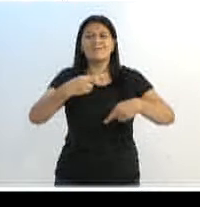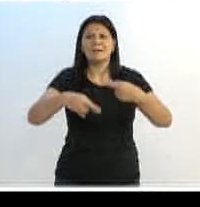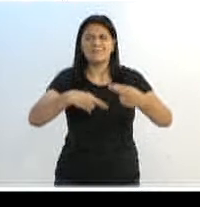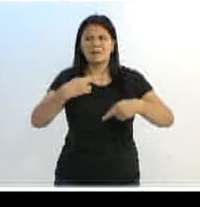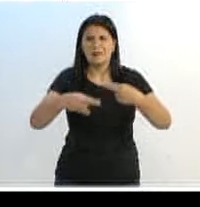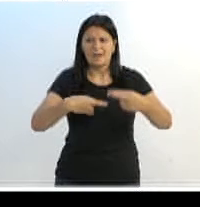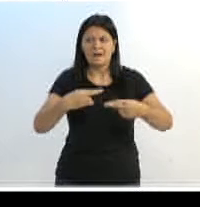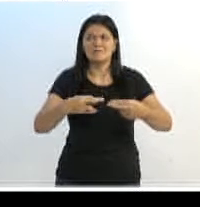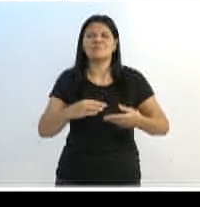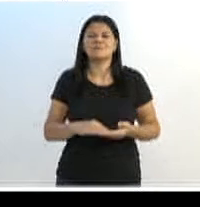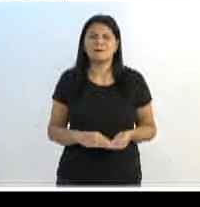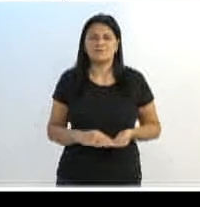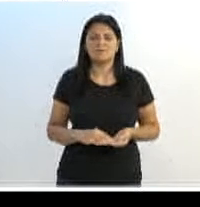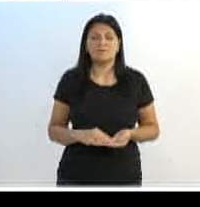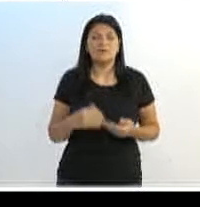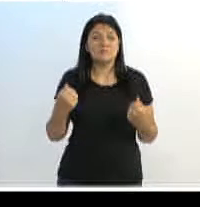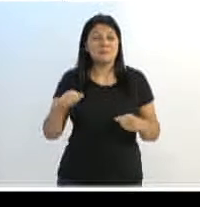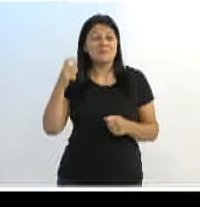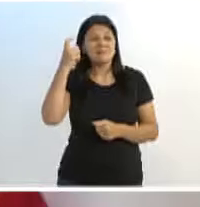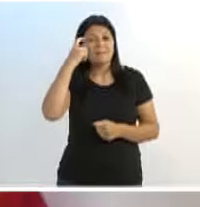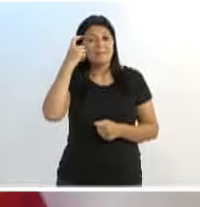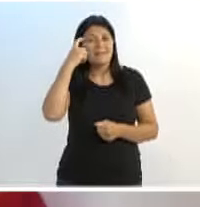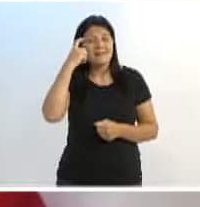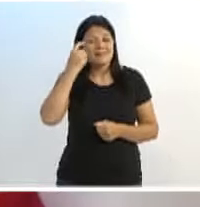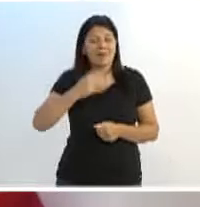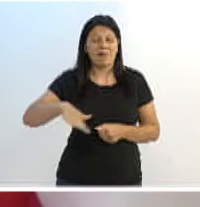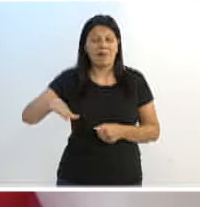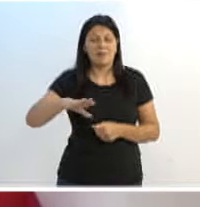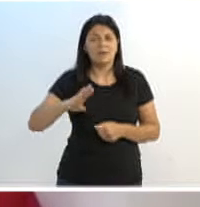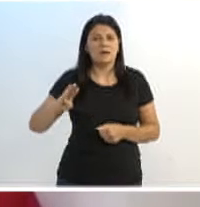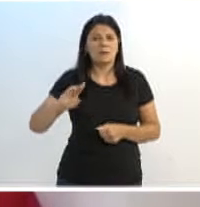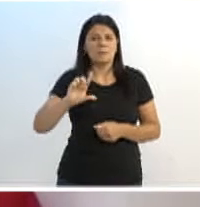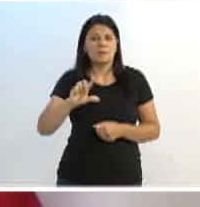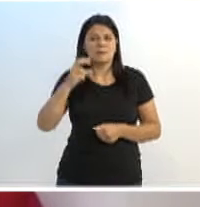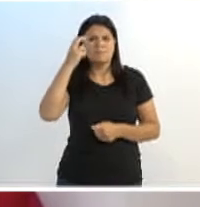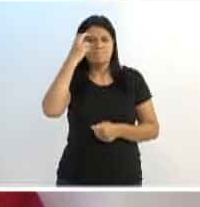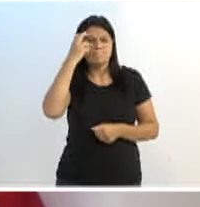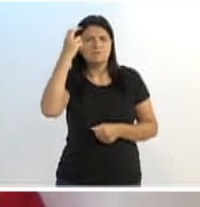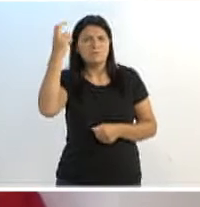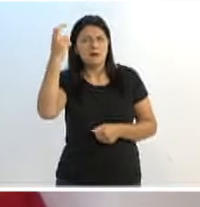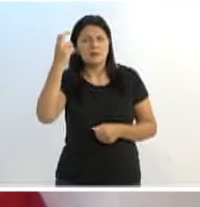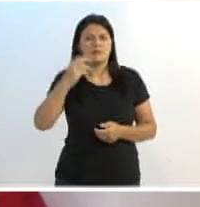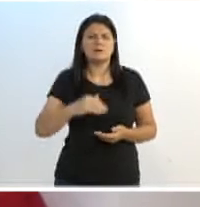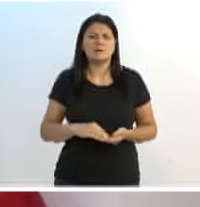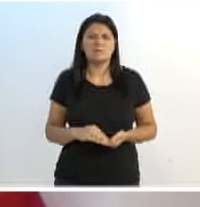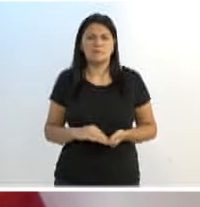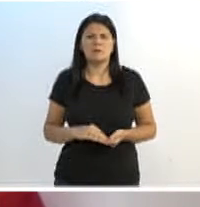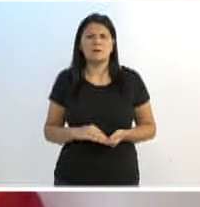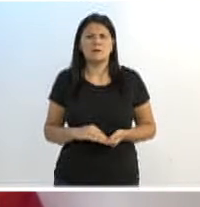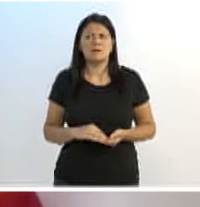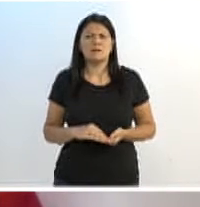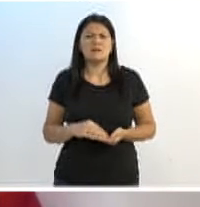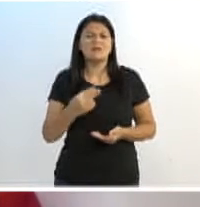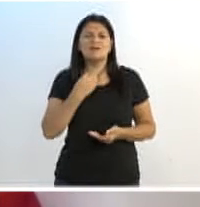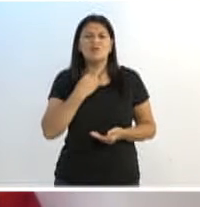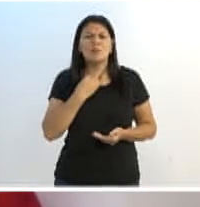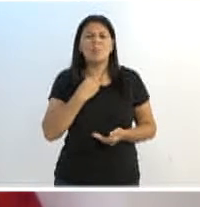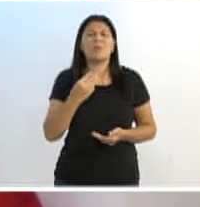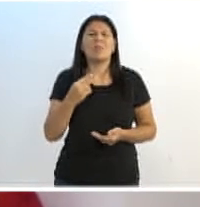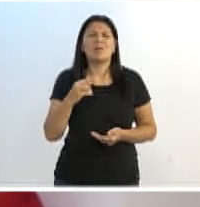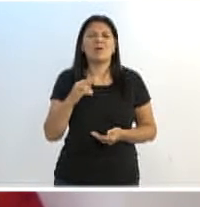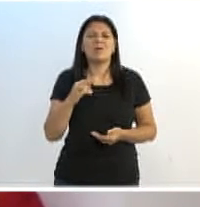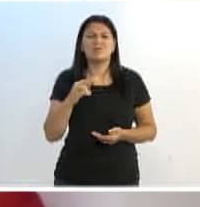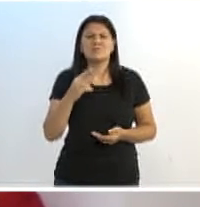A gente tem que pensar essa cidade, gente, de forma inteligente, de forma do século XXI, sair com essa política feijão com arroz atrasada. E essas